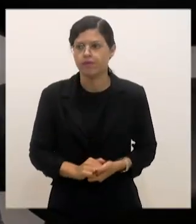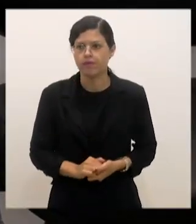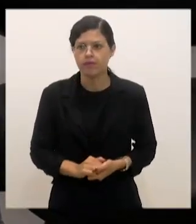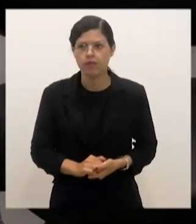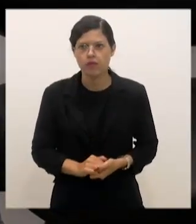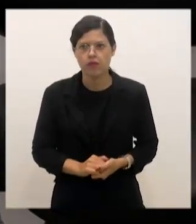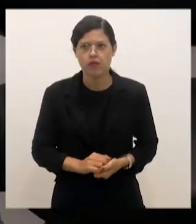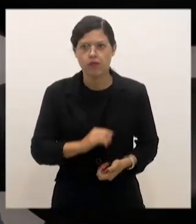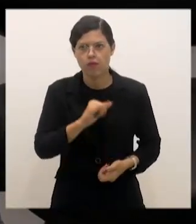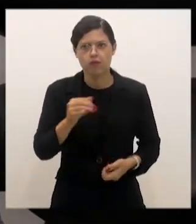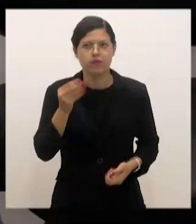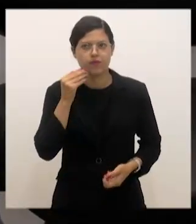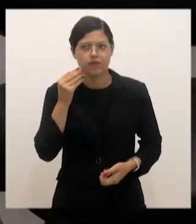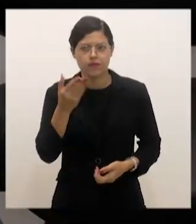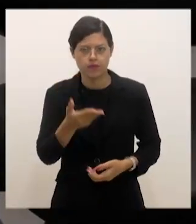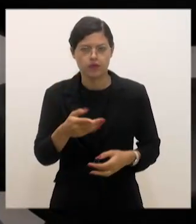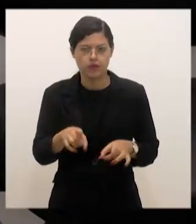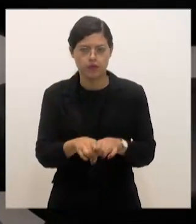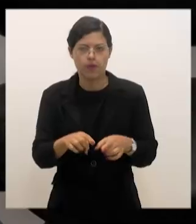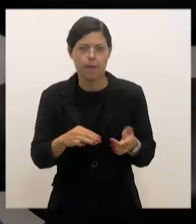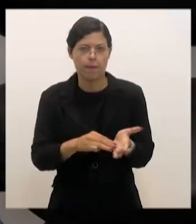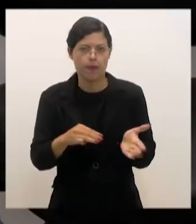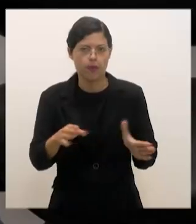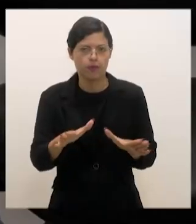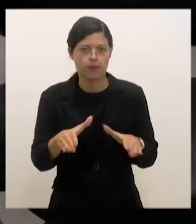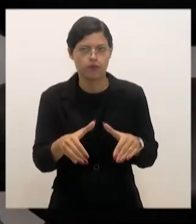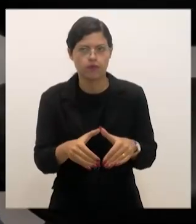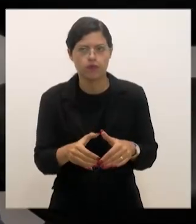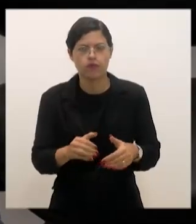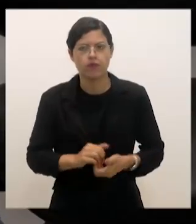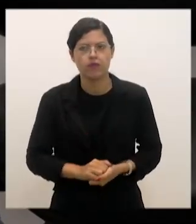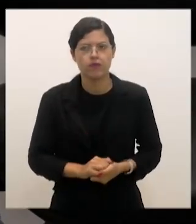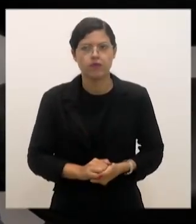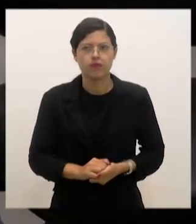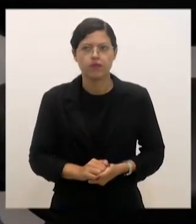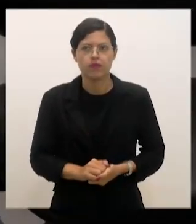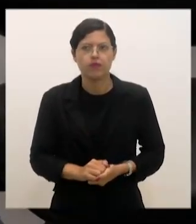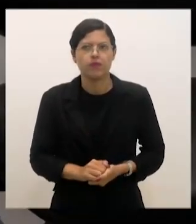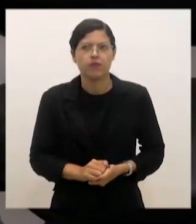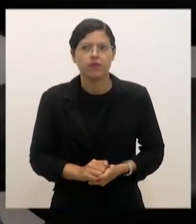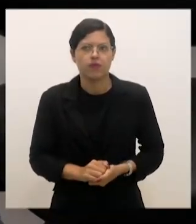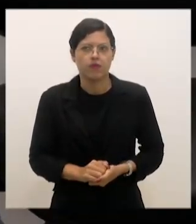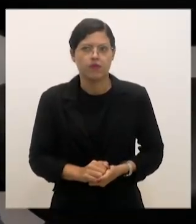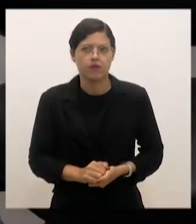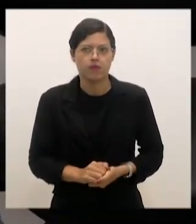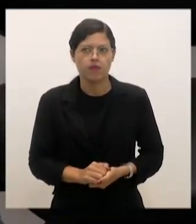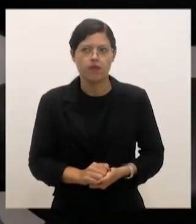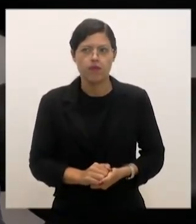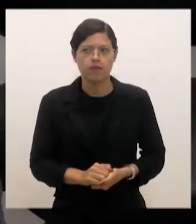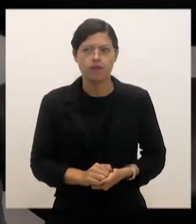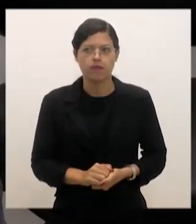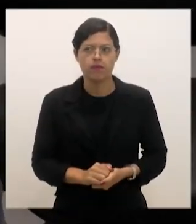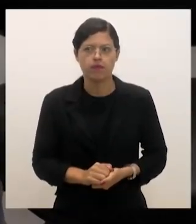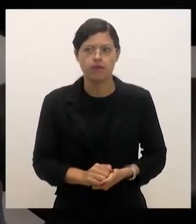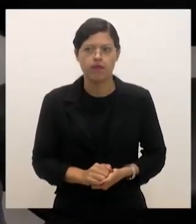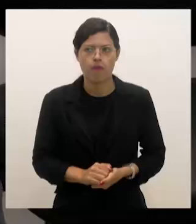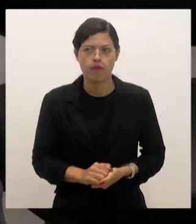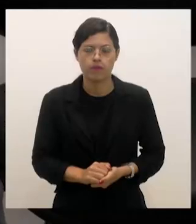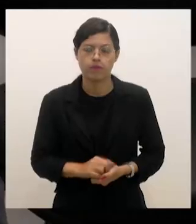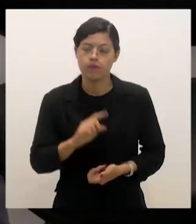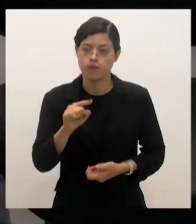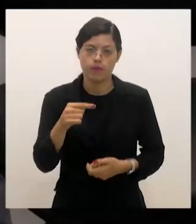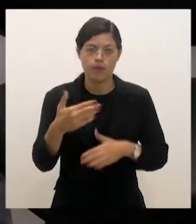que Vossa Excelência também é membro da comissão, é que depois esse